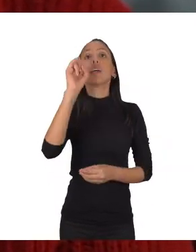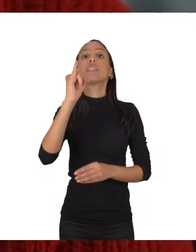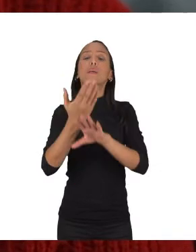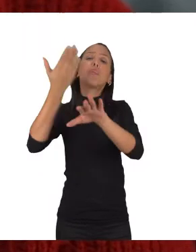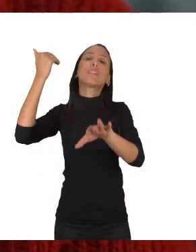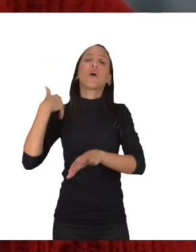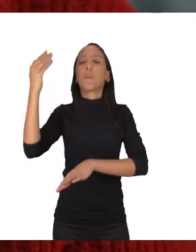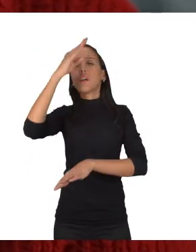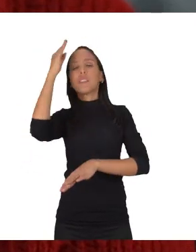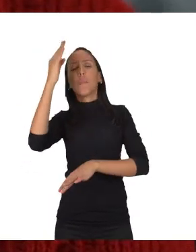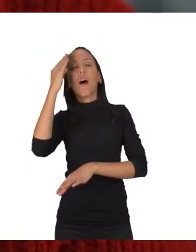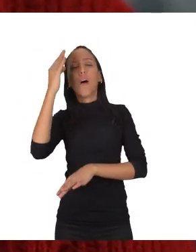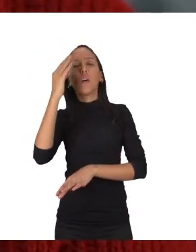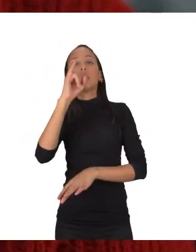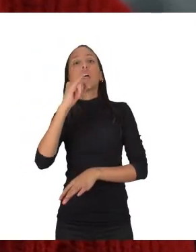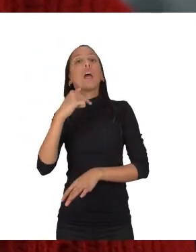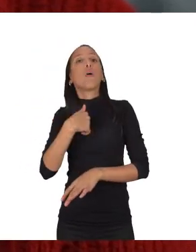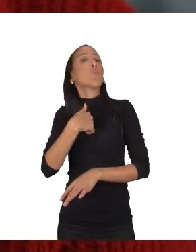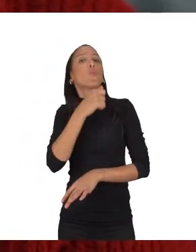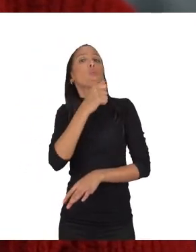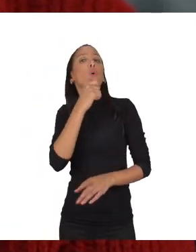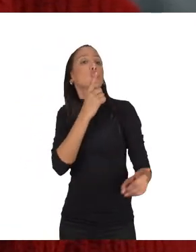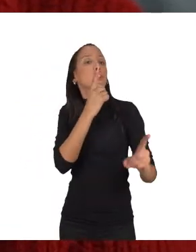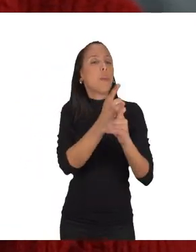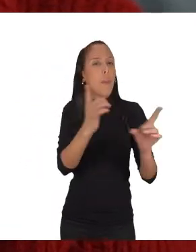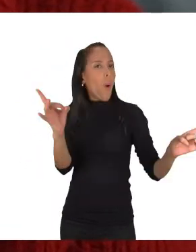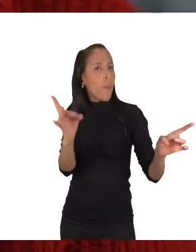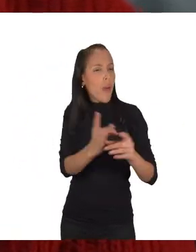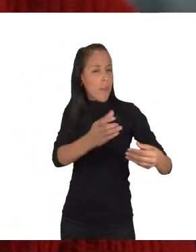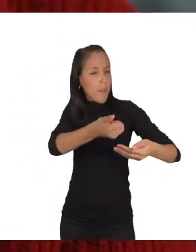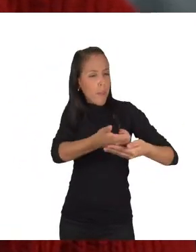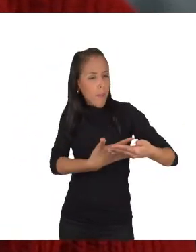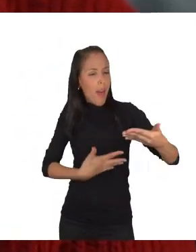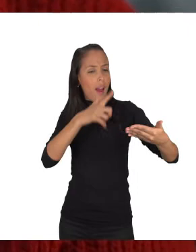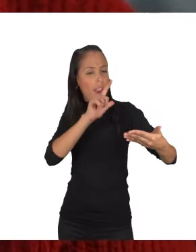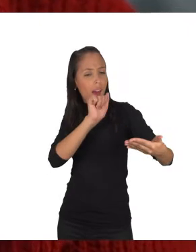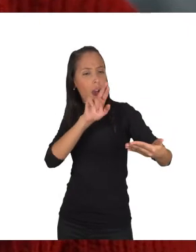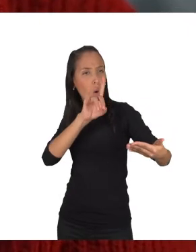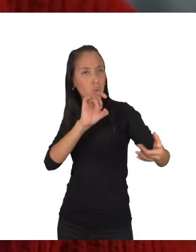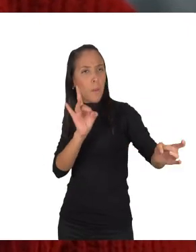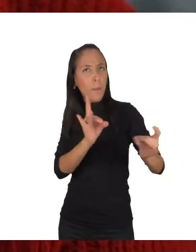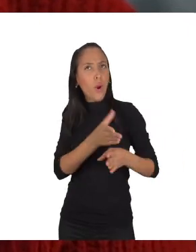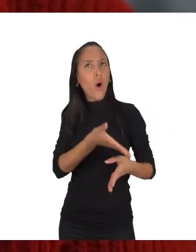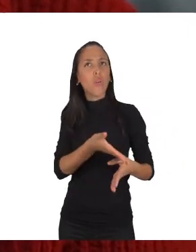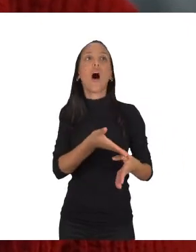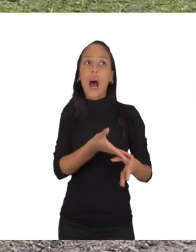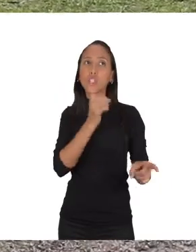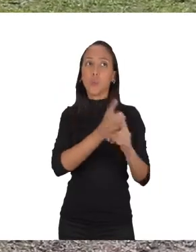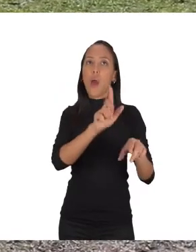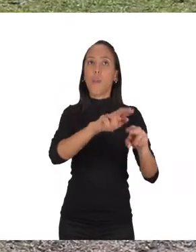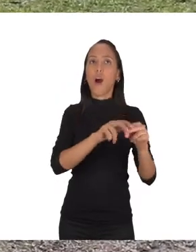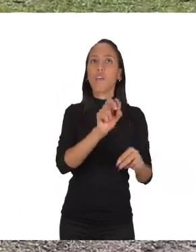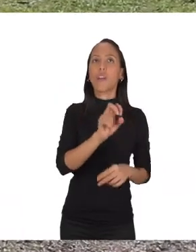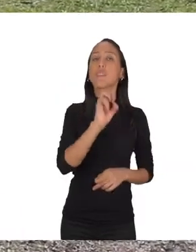na roça, né? Eu não teria um diagnóstico tão completo, um laudo desse tamanho que nem eu tenho, né? Que é o nexo causal ali,